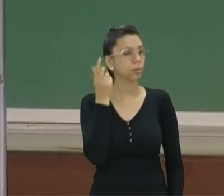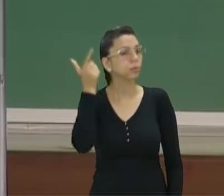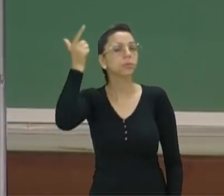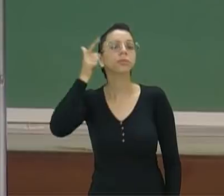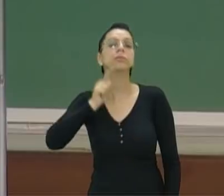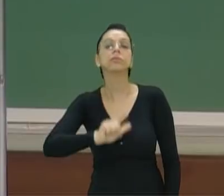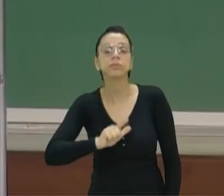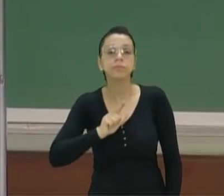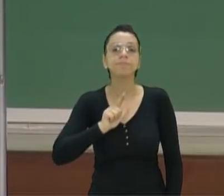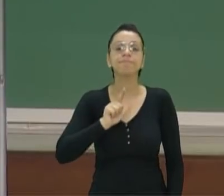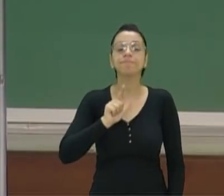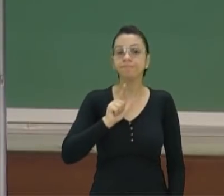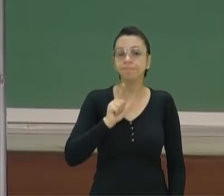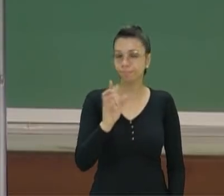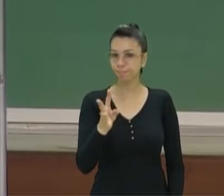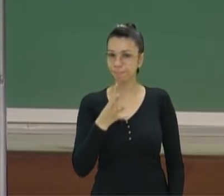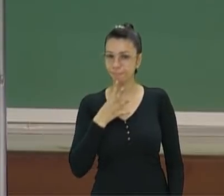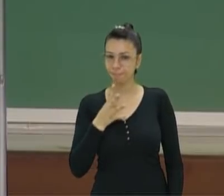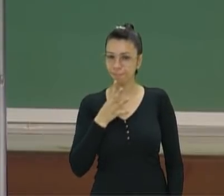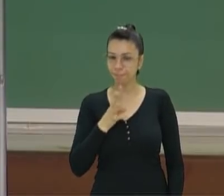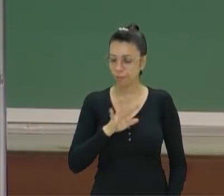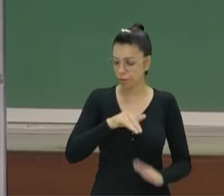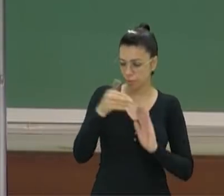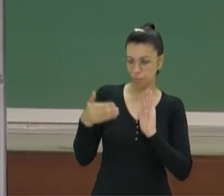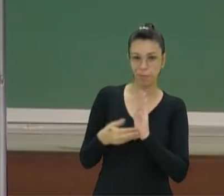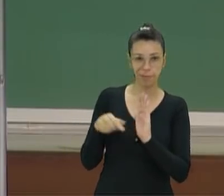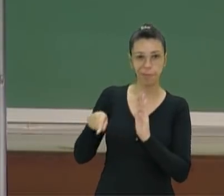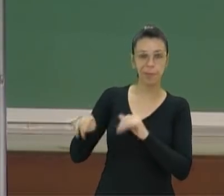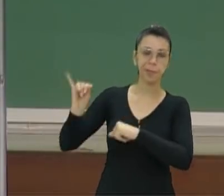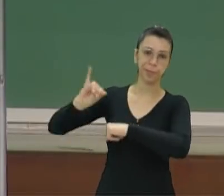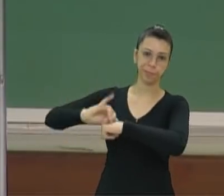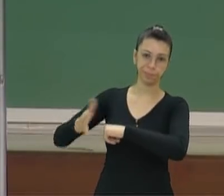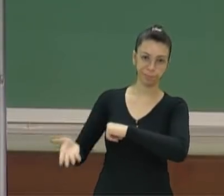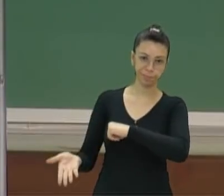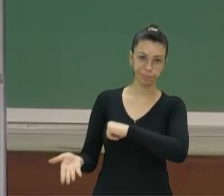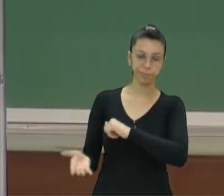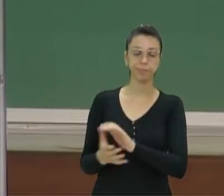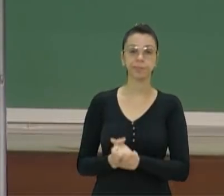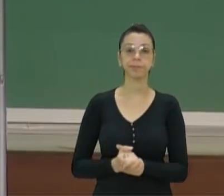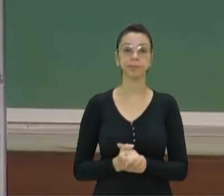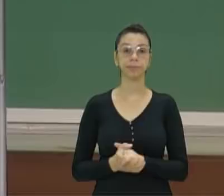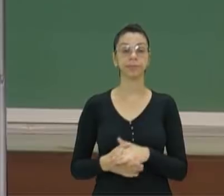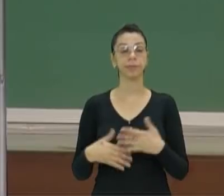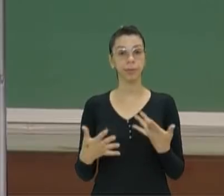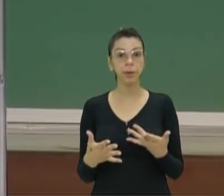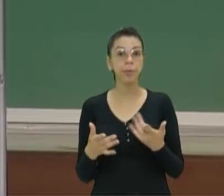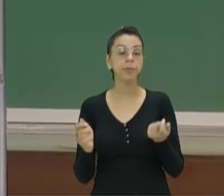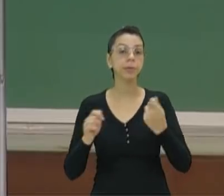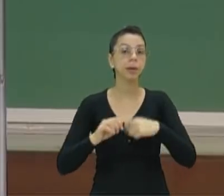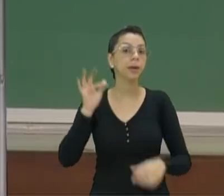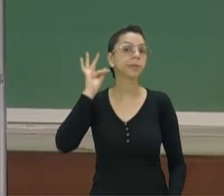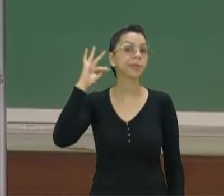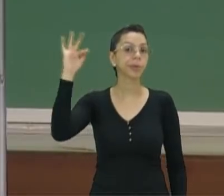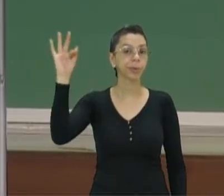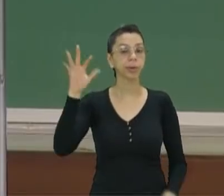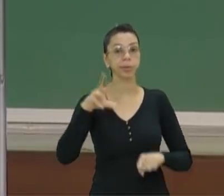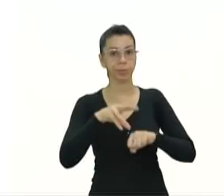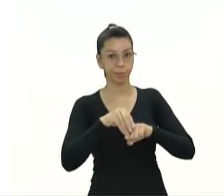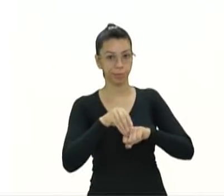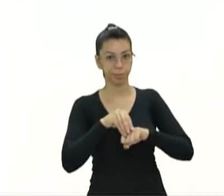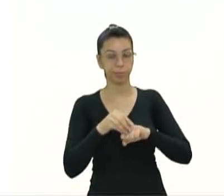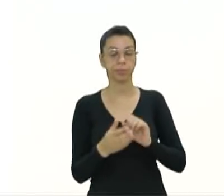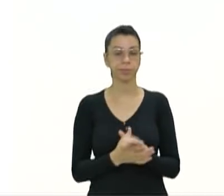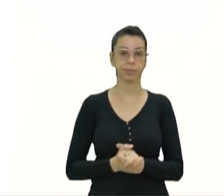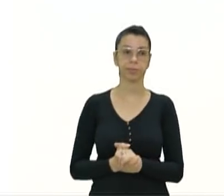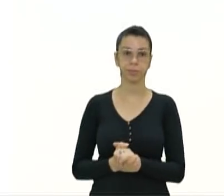consegue conhecer totalmente aquele objeto? Então são questões pertinentes à teoria do conhecimento e nós vamos verificar aqui.